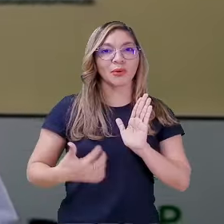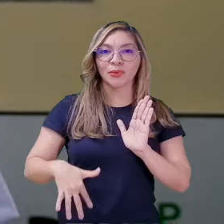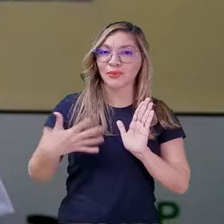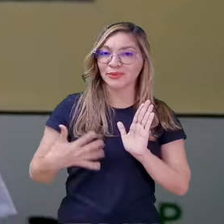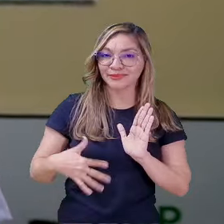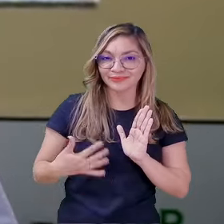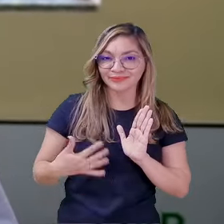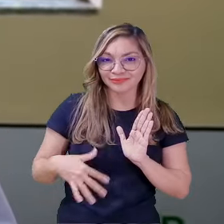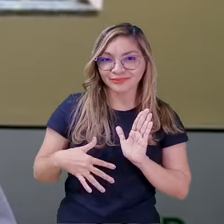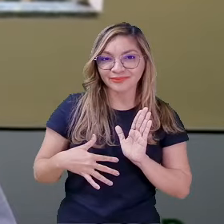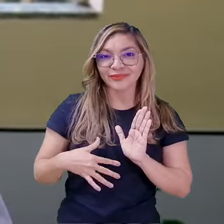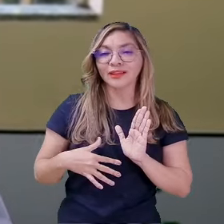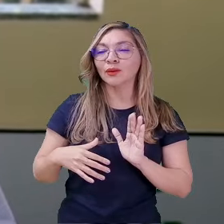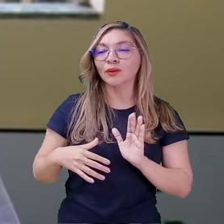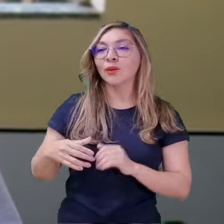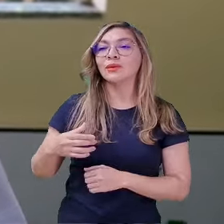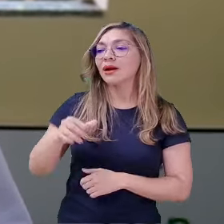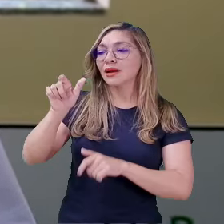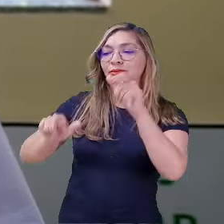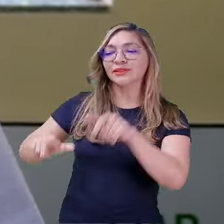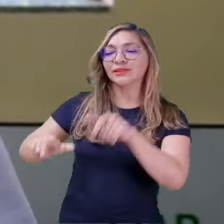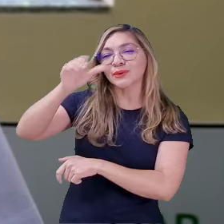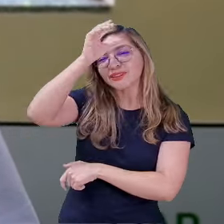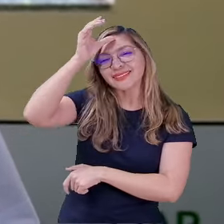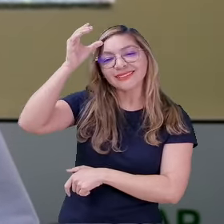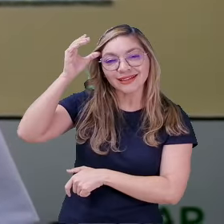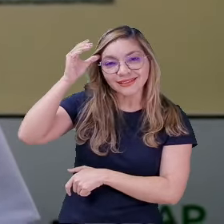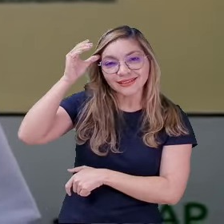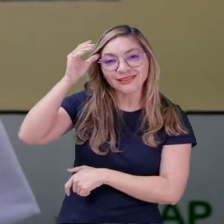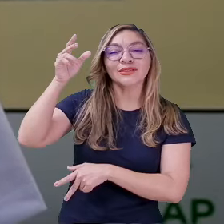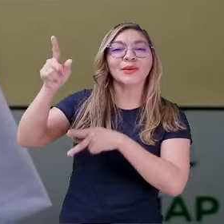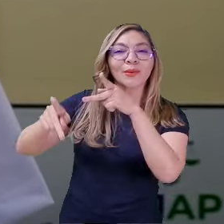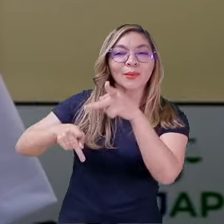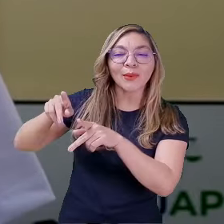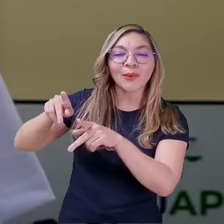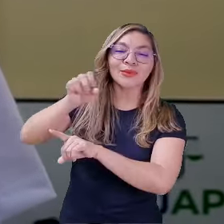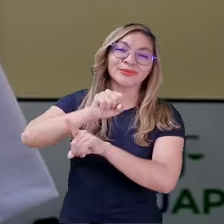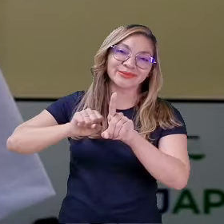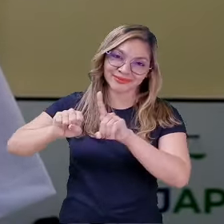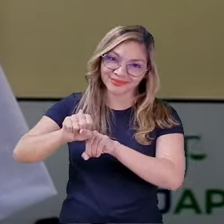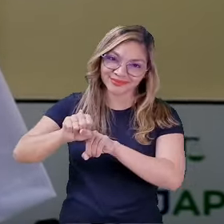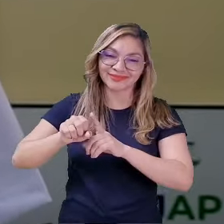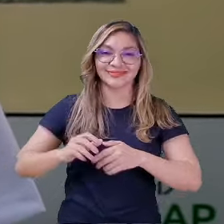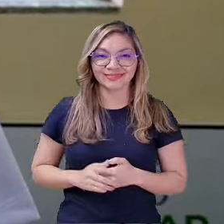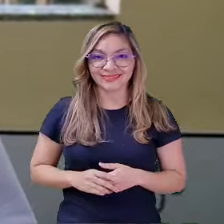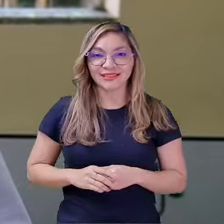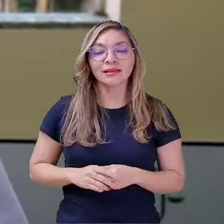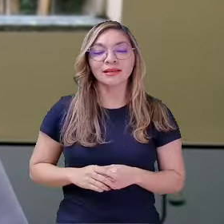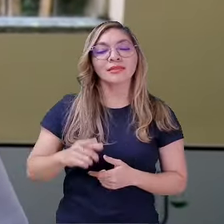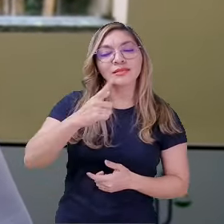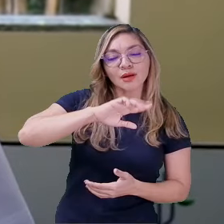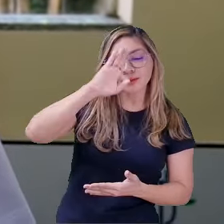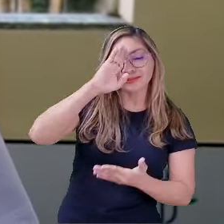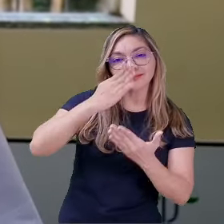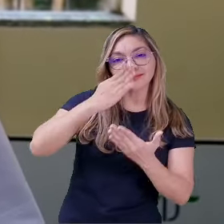seus clientes finais, né? Com a população, com a sociedade. Então, acreditamos que